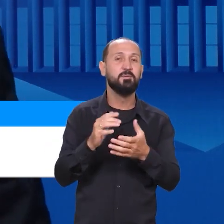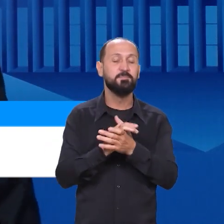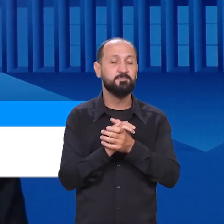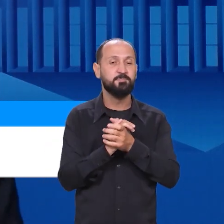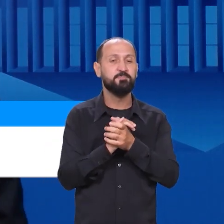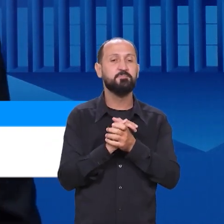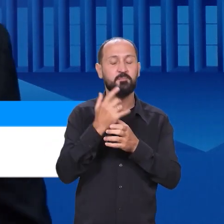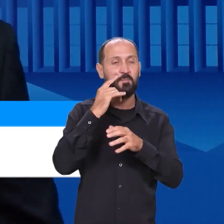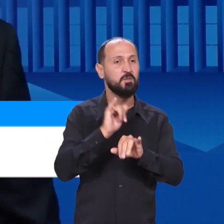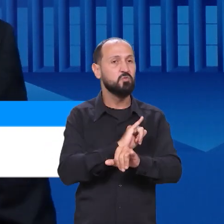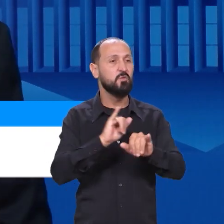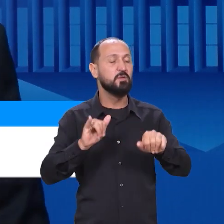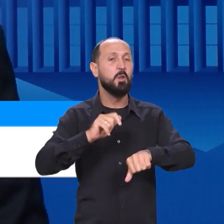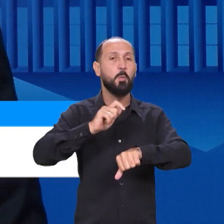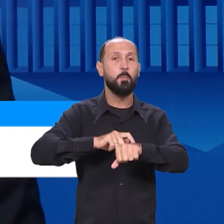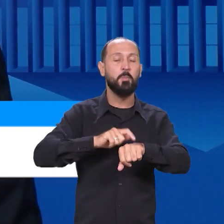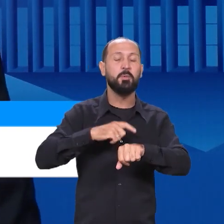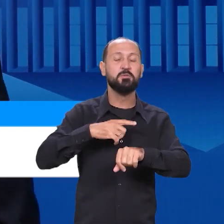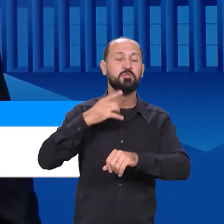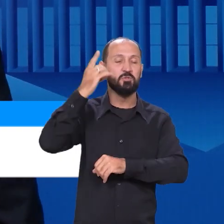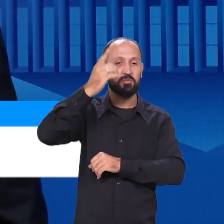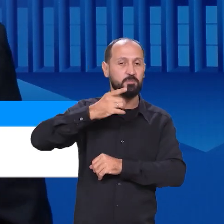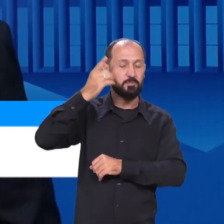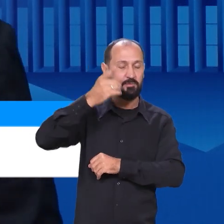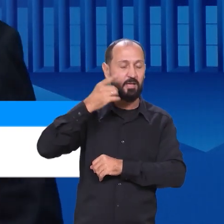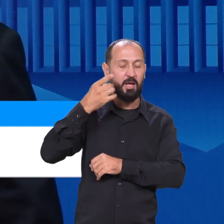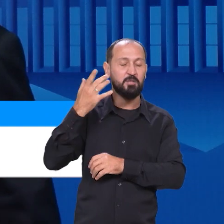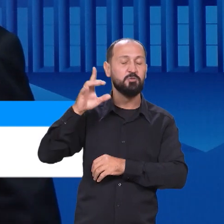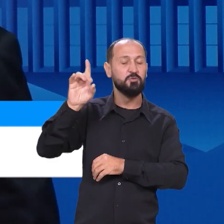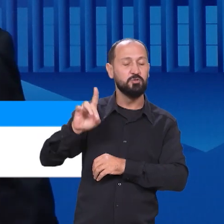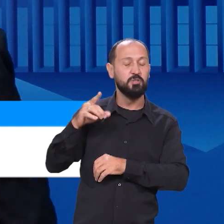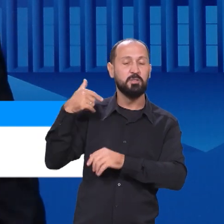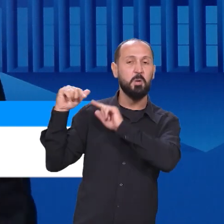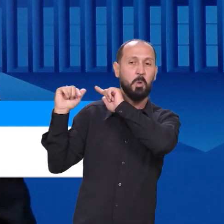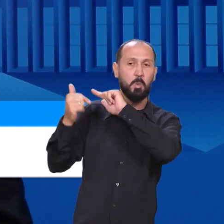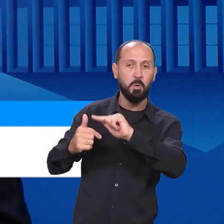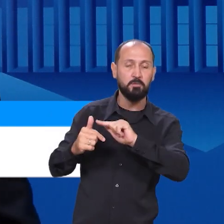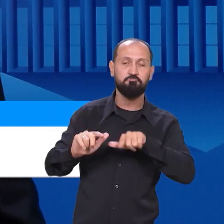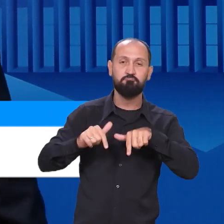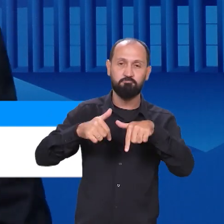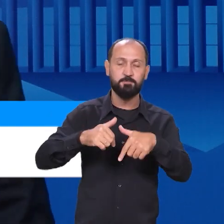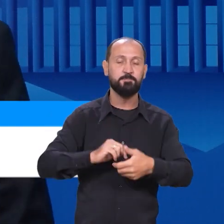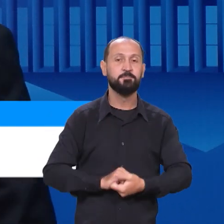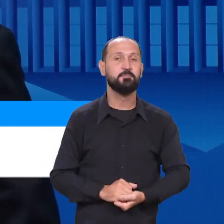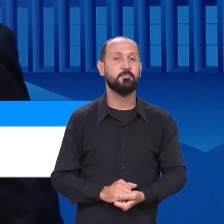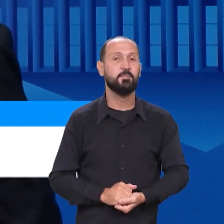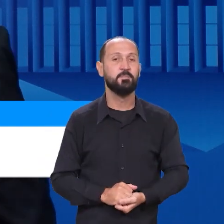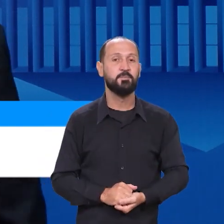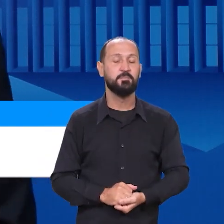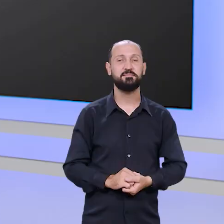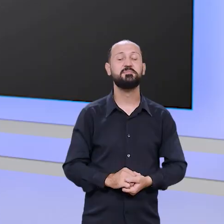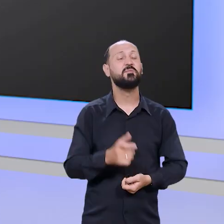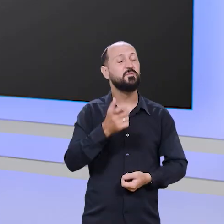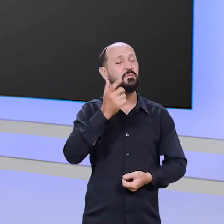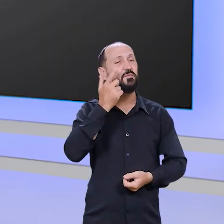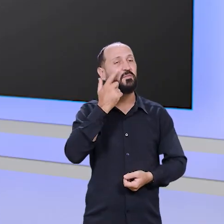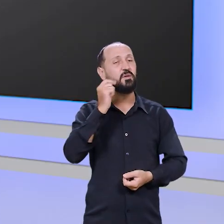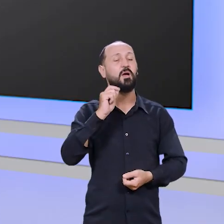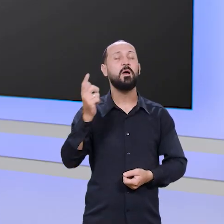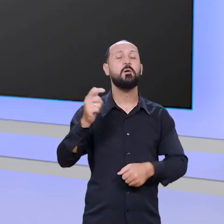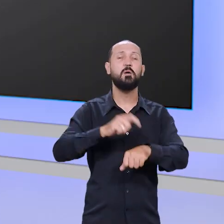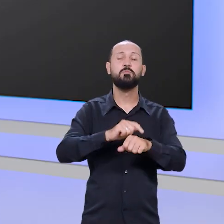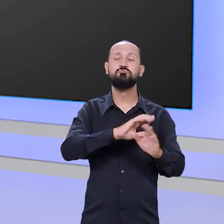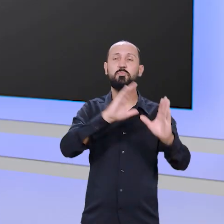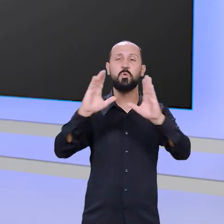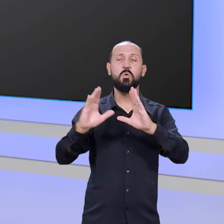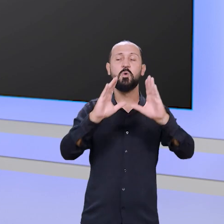da família, que é algo que a gente prega na condição de parlamentar de direita, conservador, combativo. Confira agora